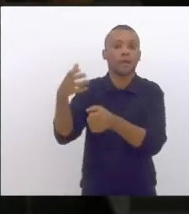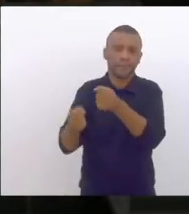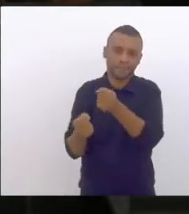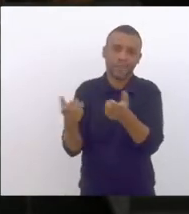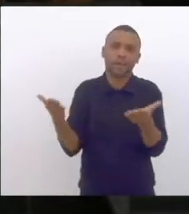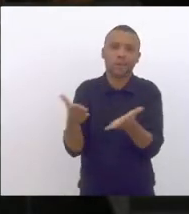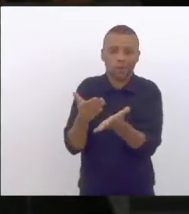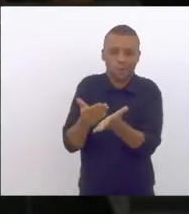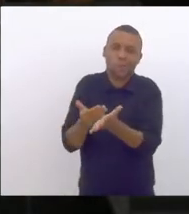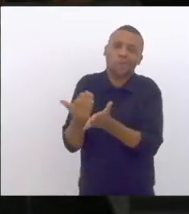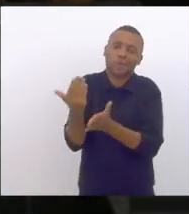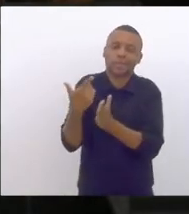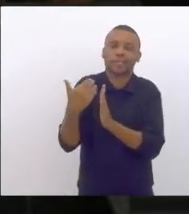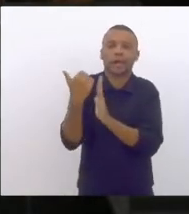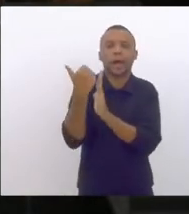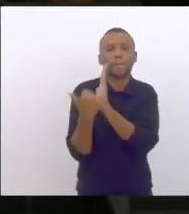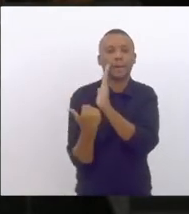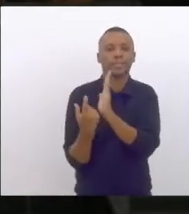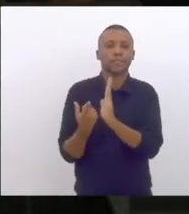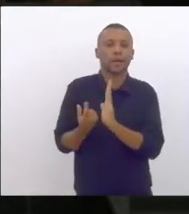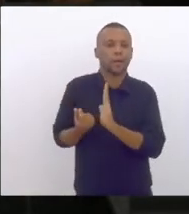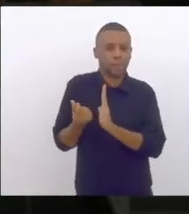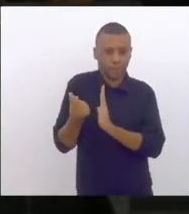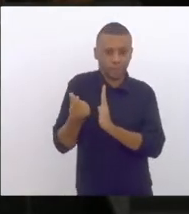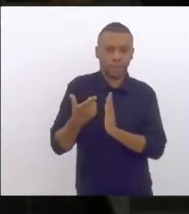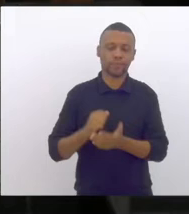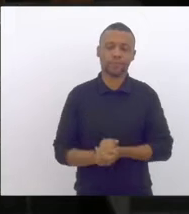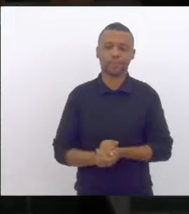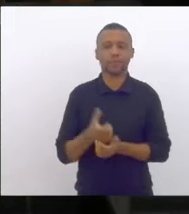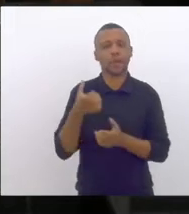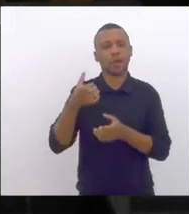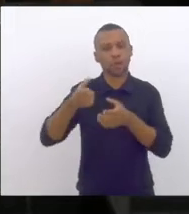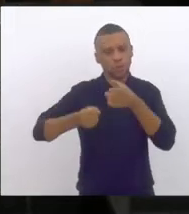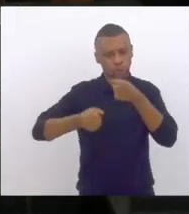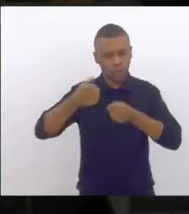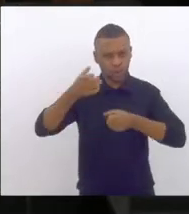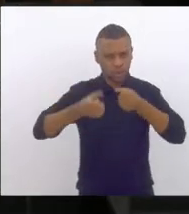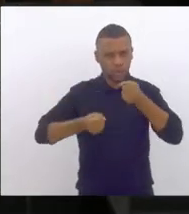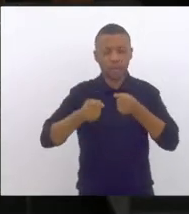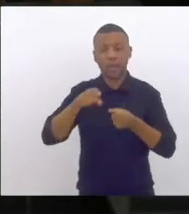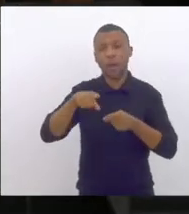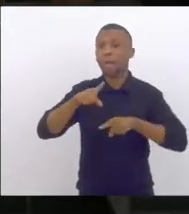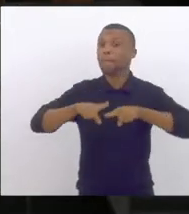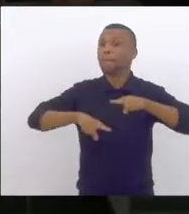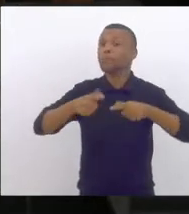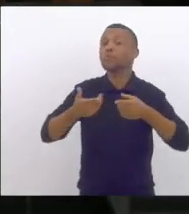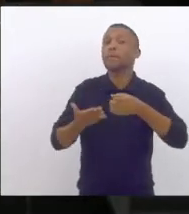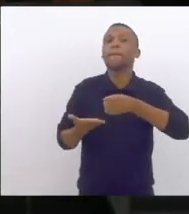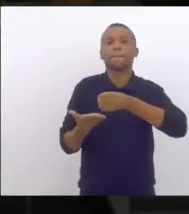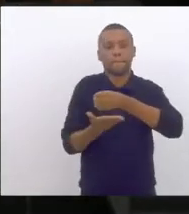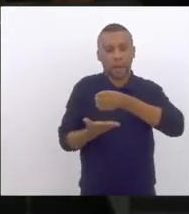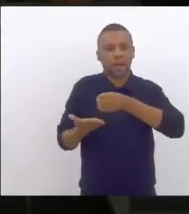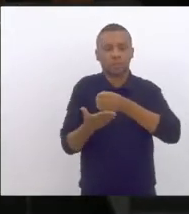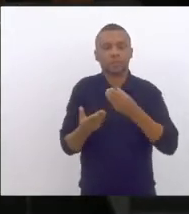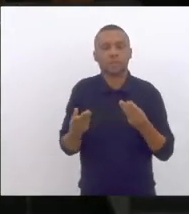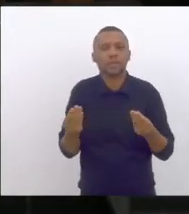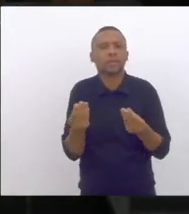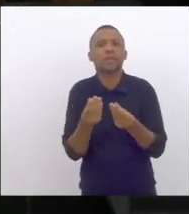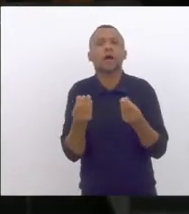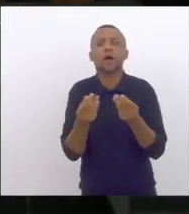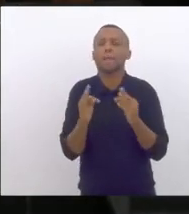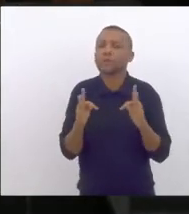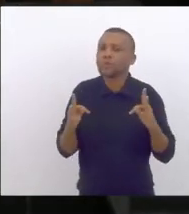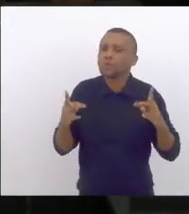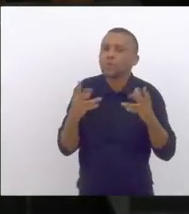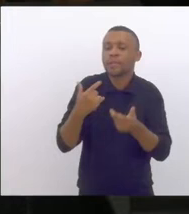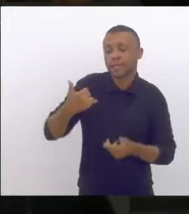a CD e o leite é um produto essencial para todas